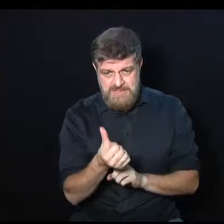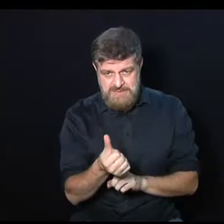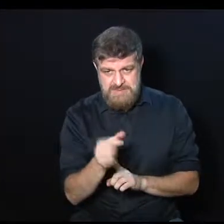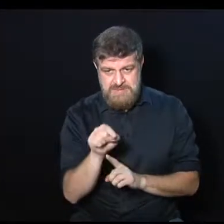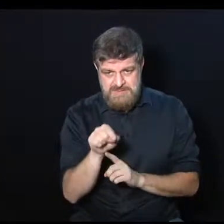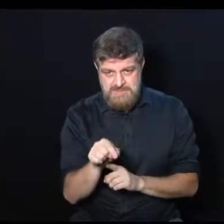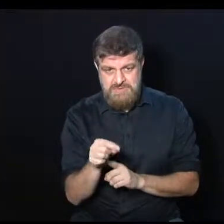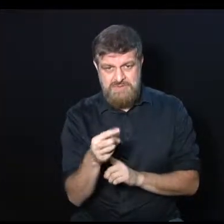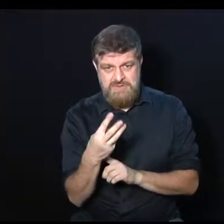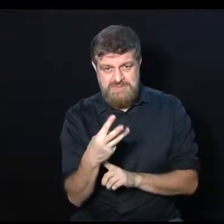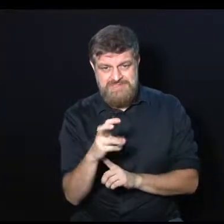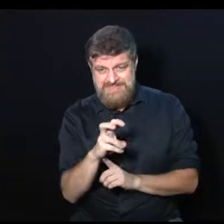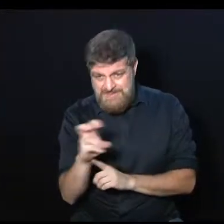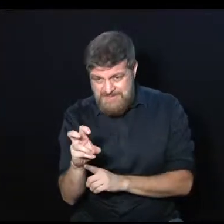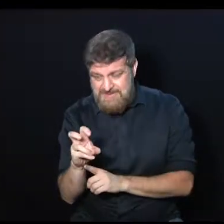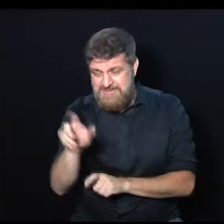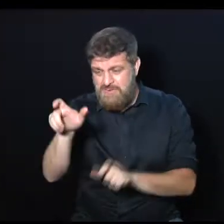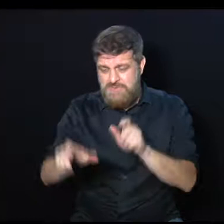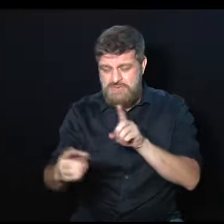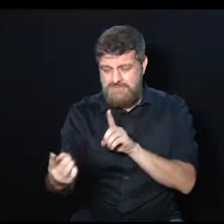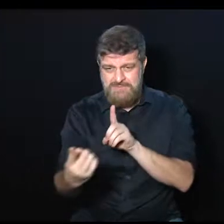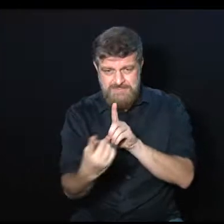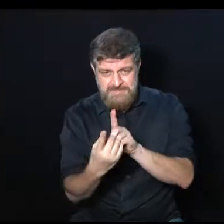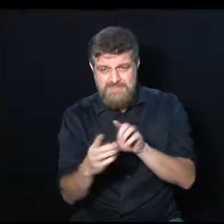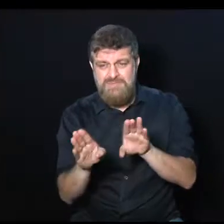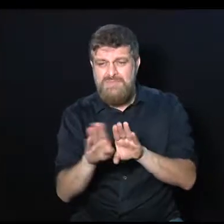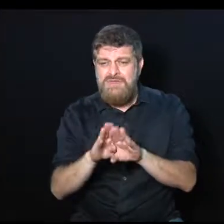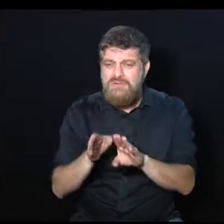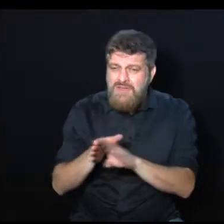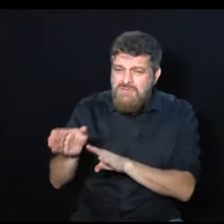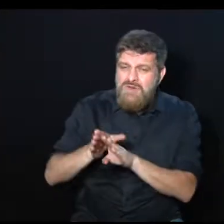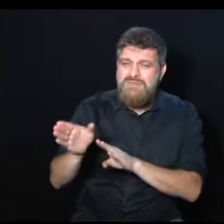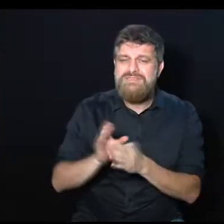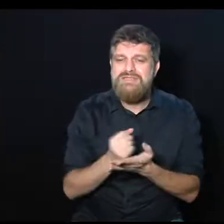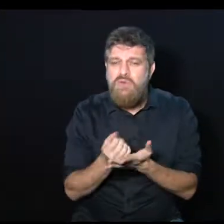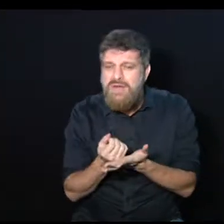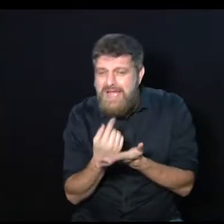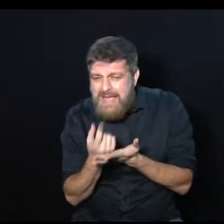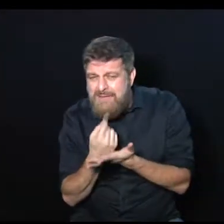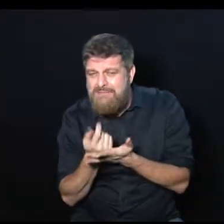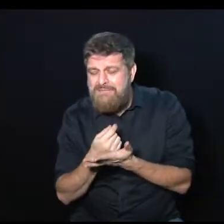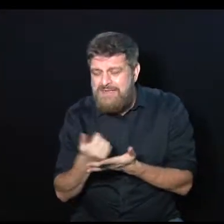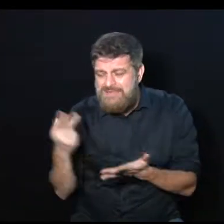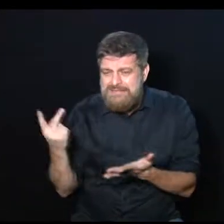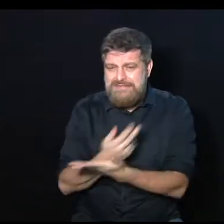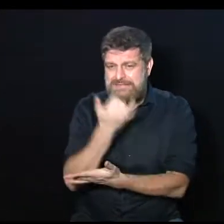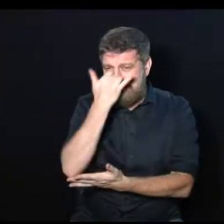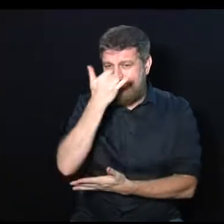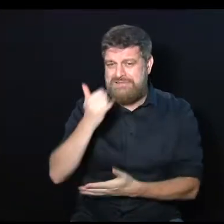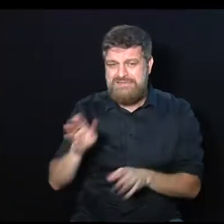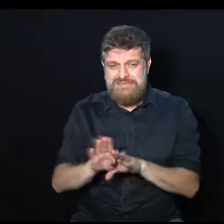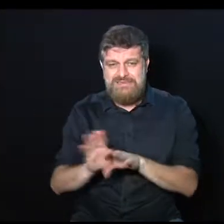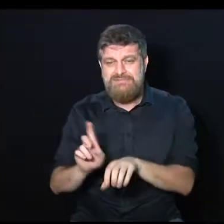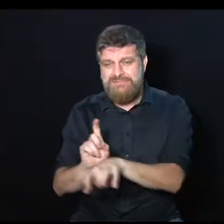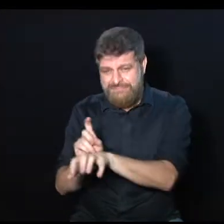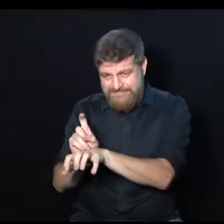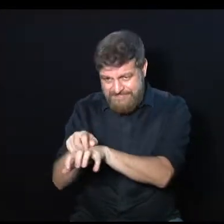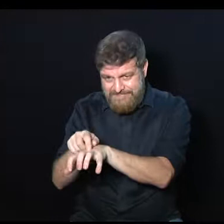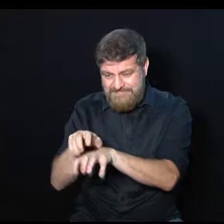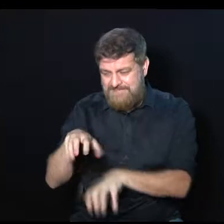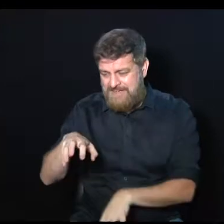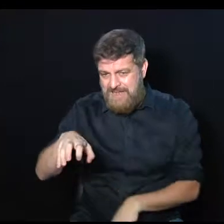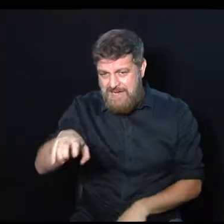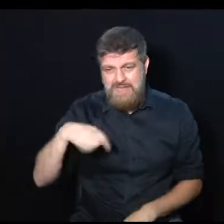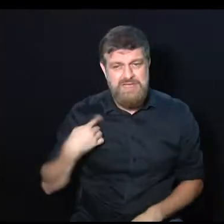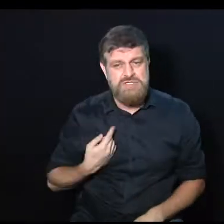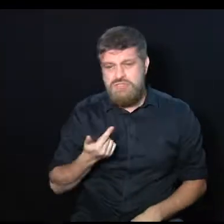6.355 exposições, mas isso inclui também informações sobre medicamentos, inclui também assistentes com animais, que não é o nosso escopo. Nós não